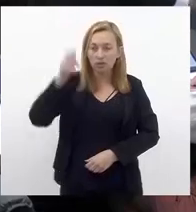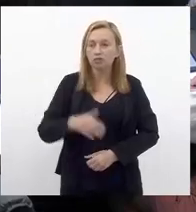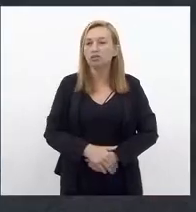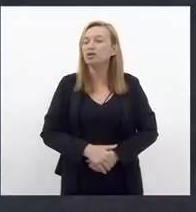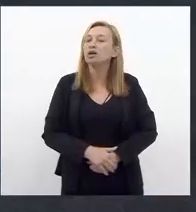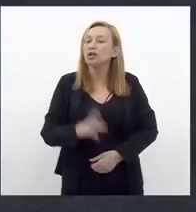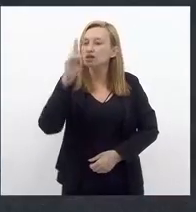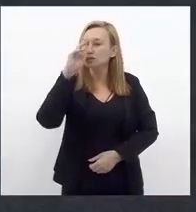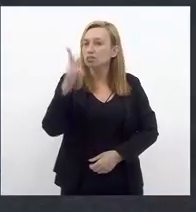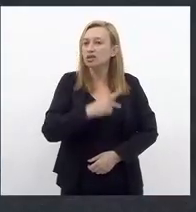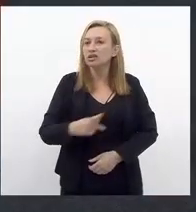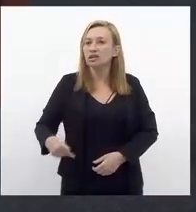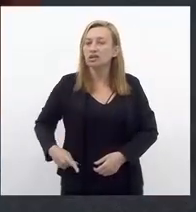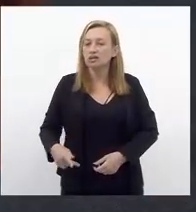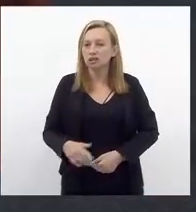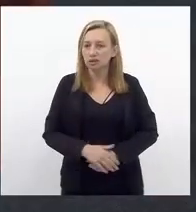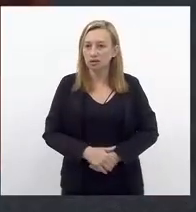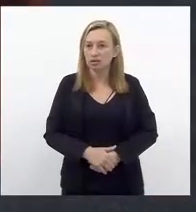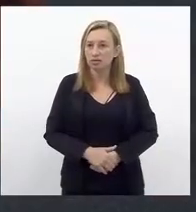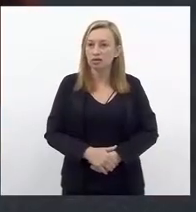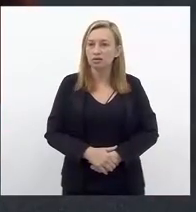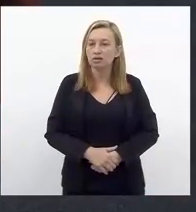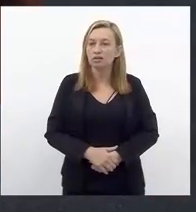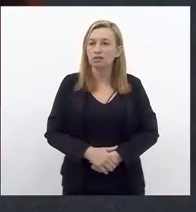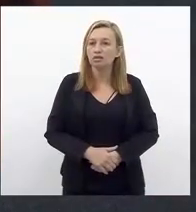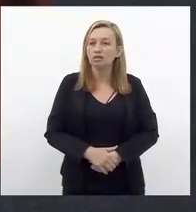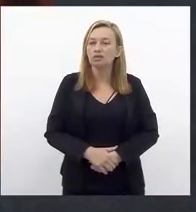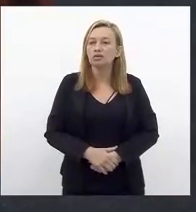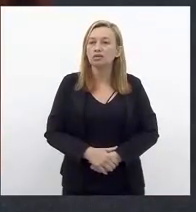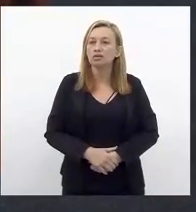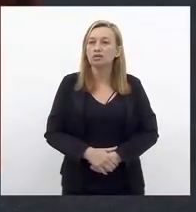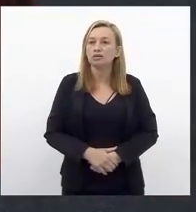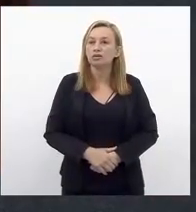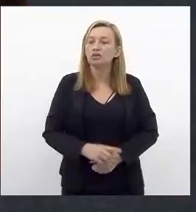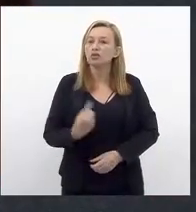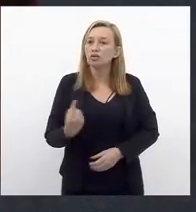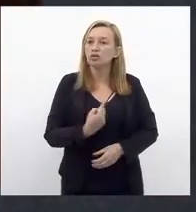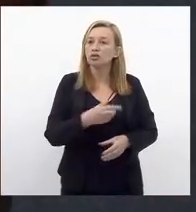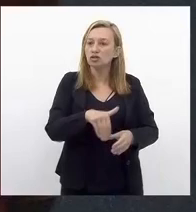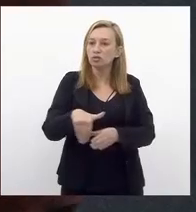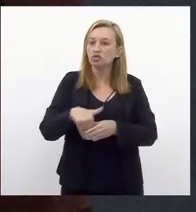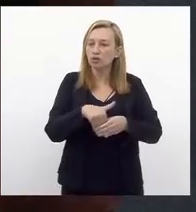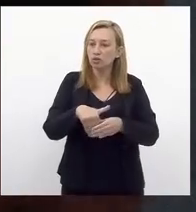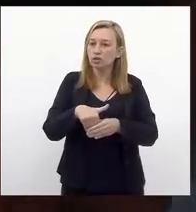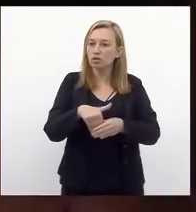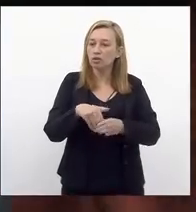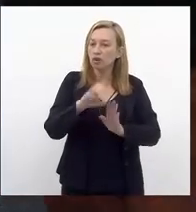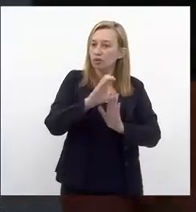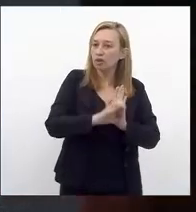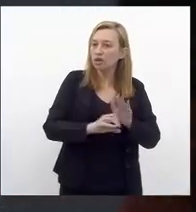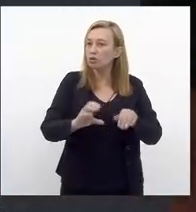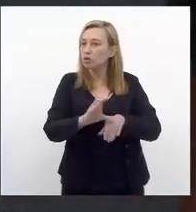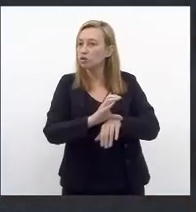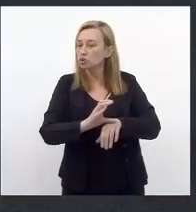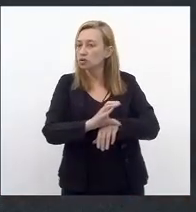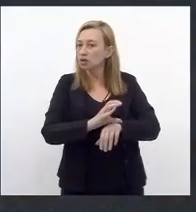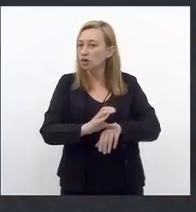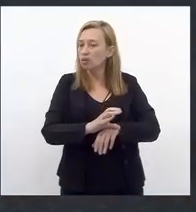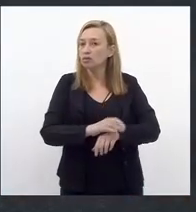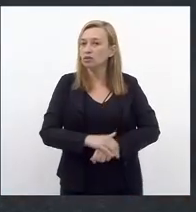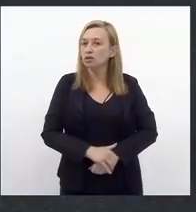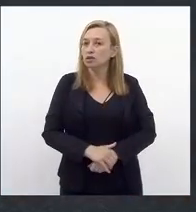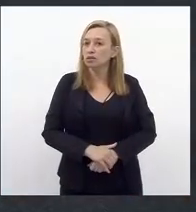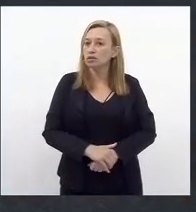seu presidente e nós estamos voltando uma Emenda Constitucional e